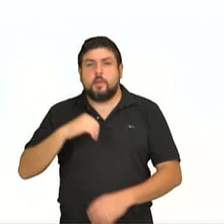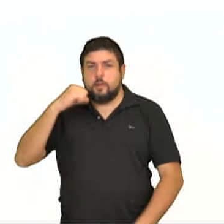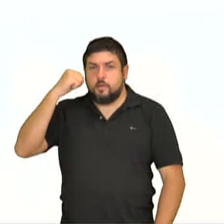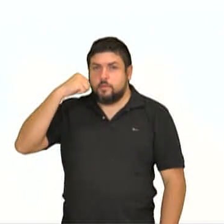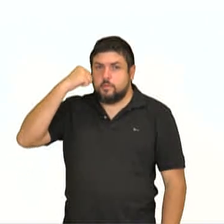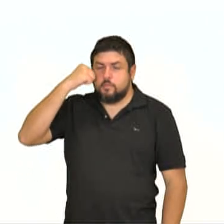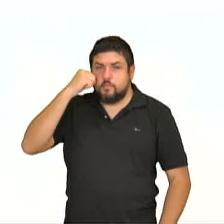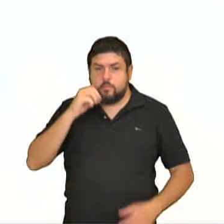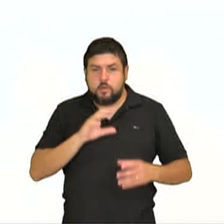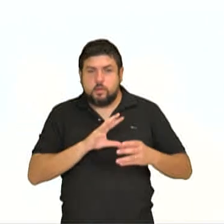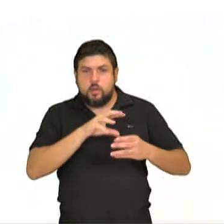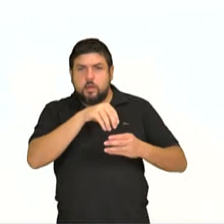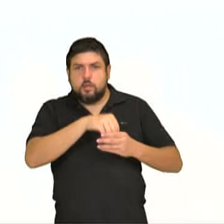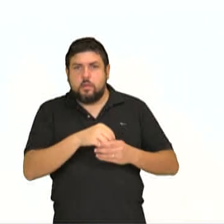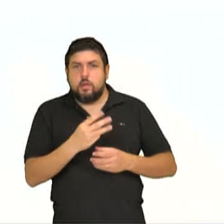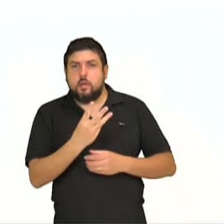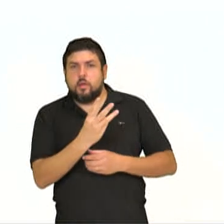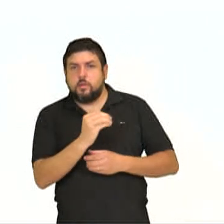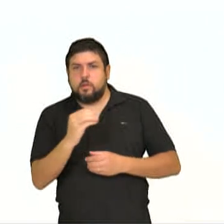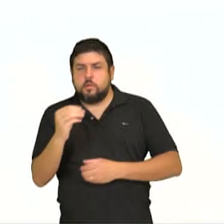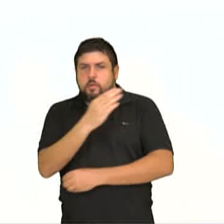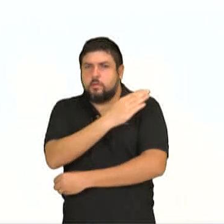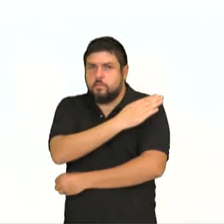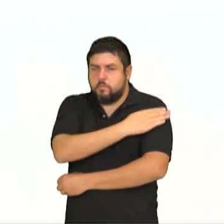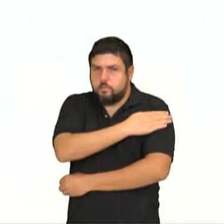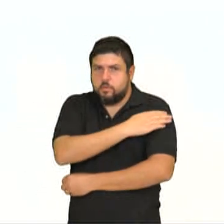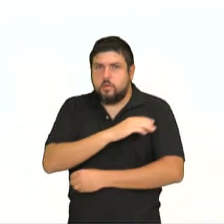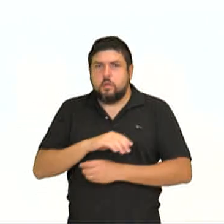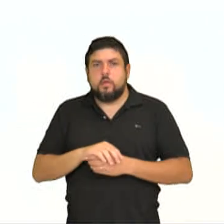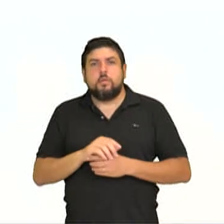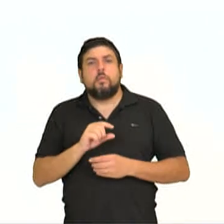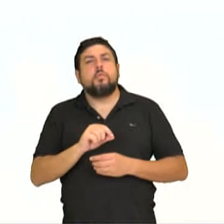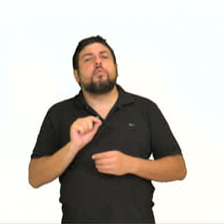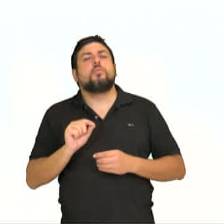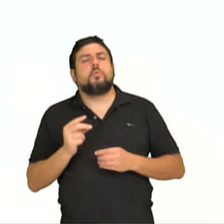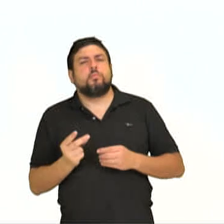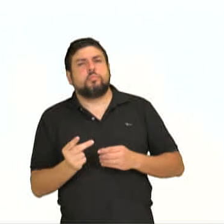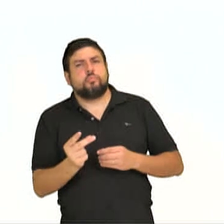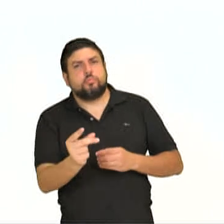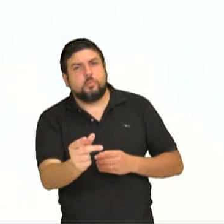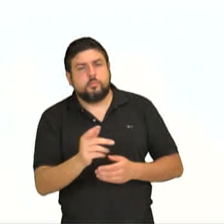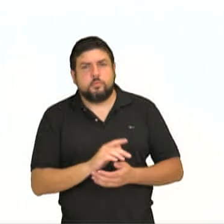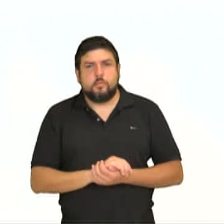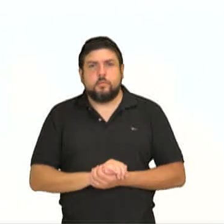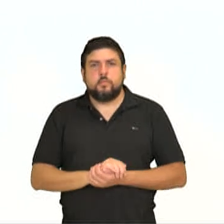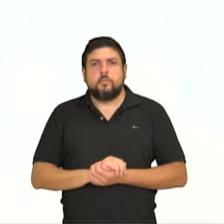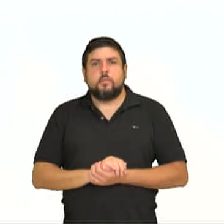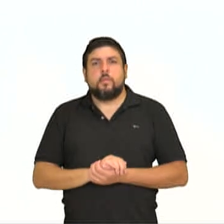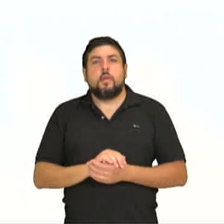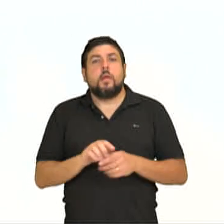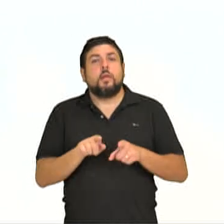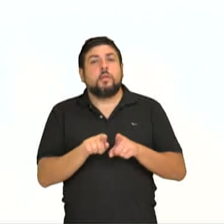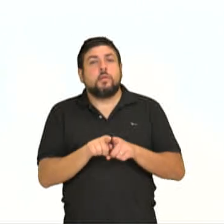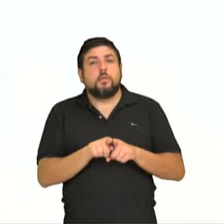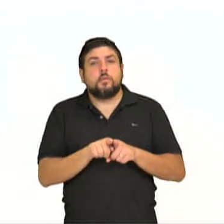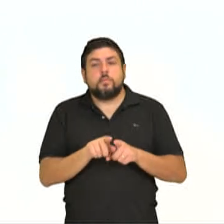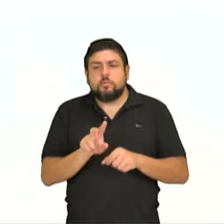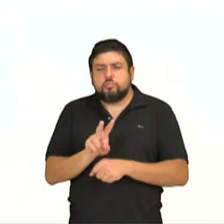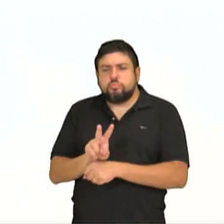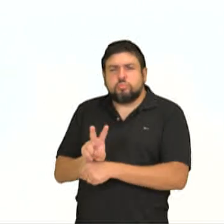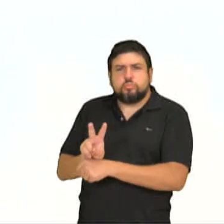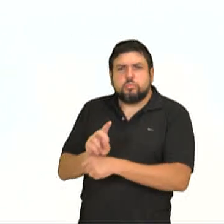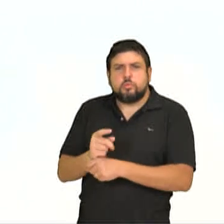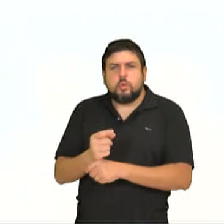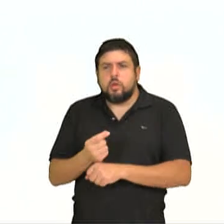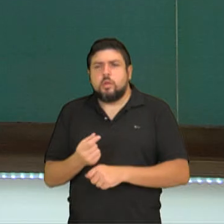300 membros vitalícios, ou seja, a partir do momento que você é senador, vai ser a vida inteira, né? E controlava o tesouro público, ou